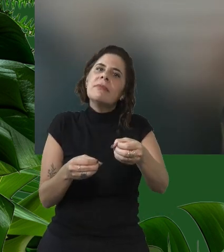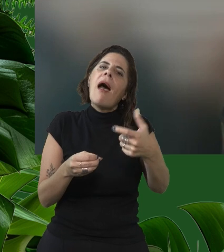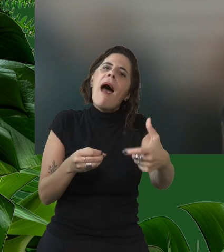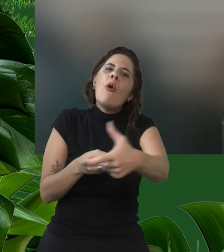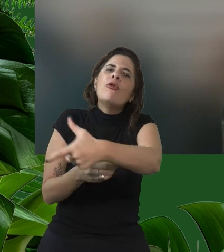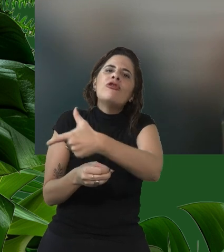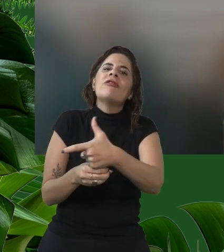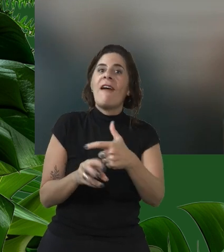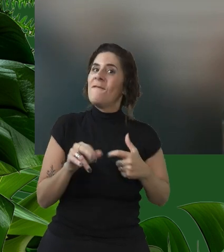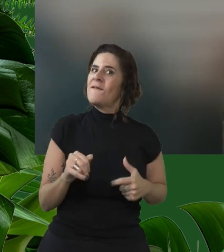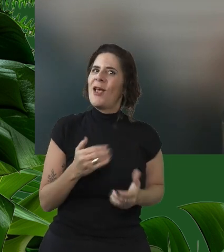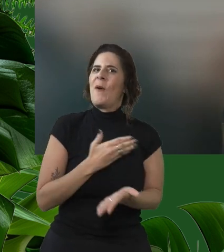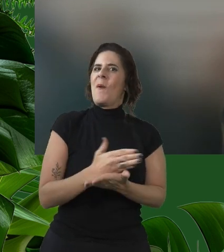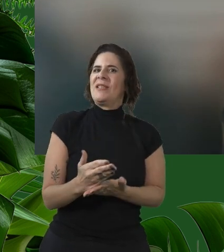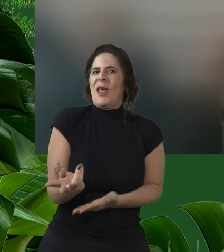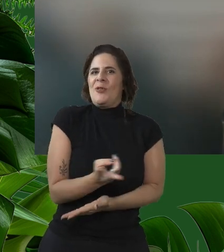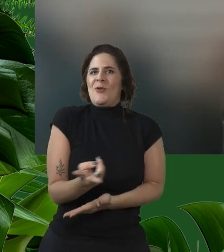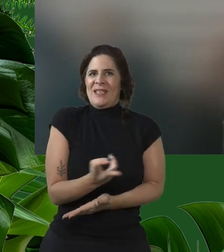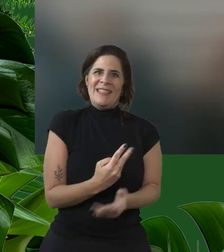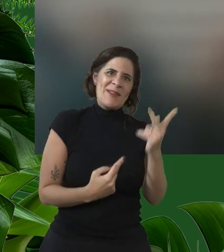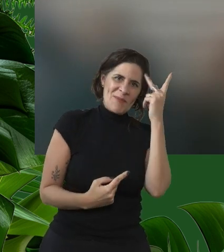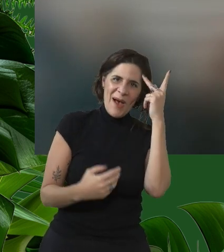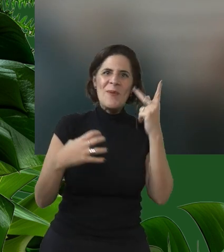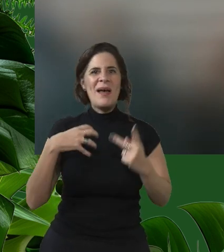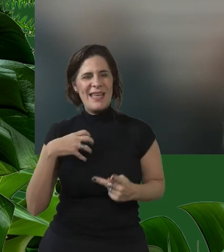nesses dois novos territórios, já estamos articulando com parceiros locais